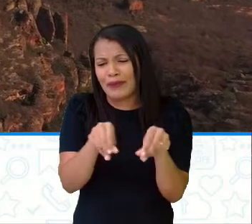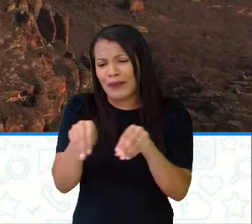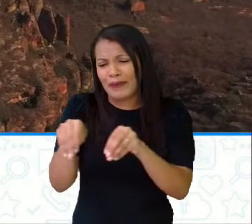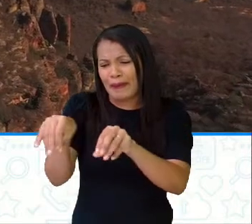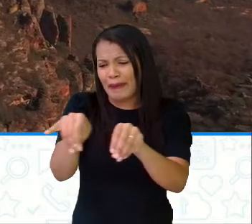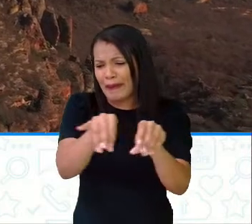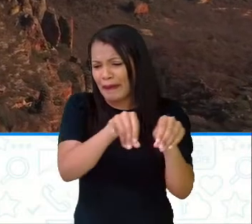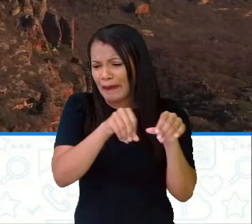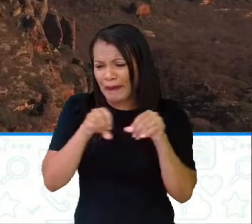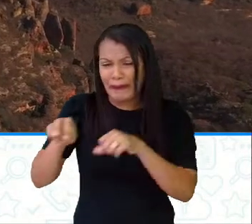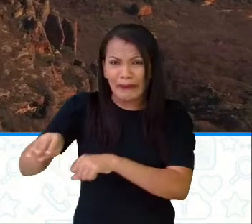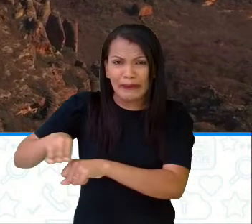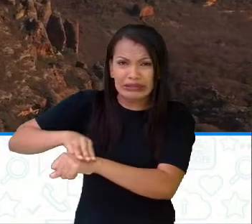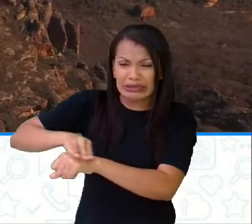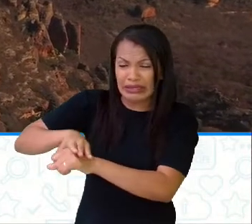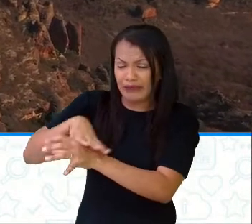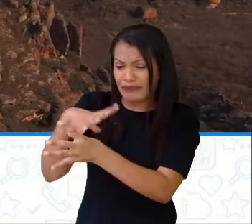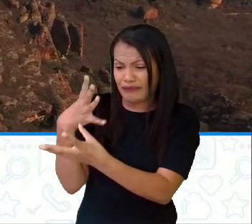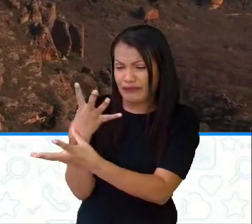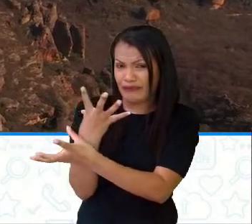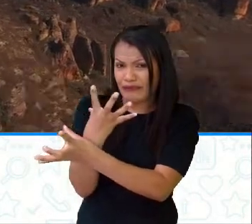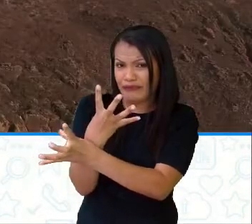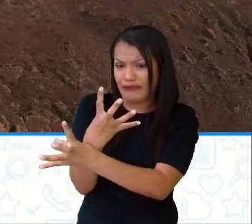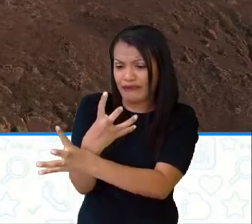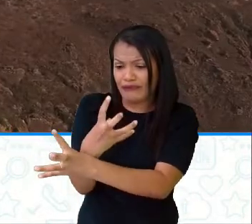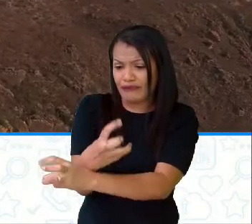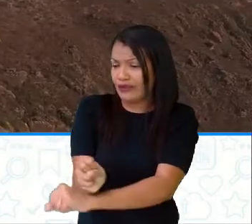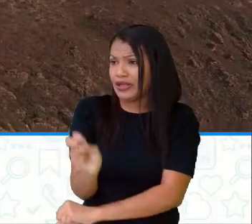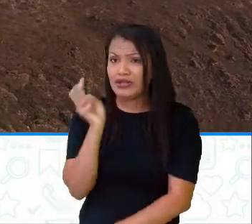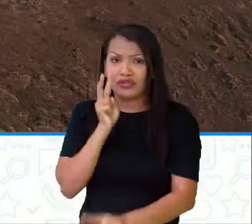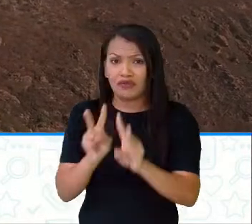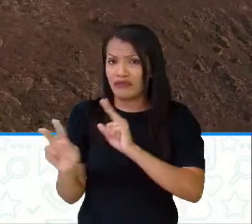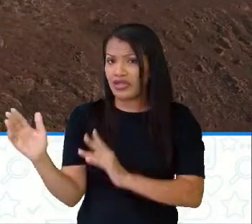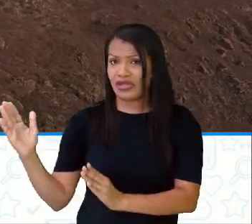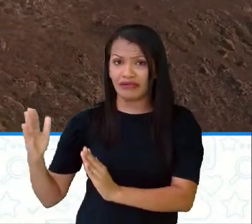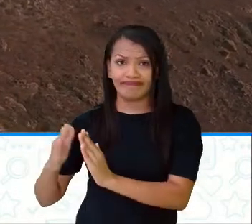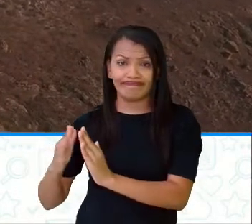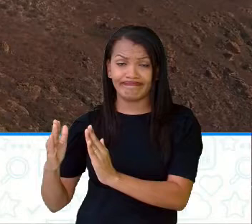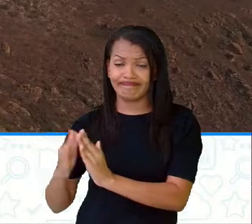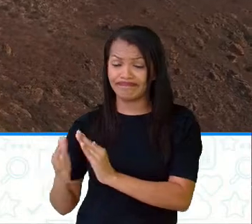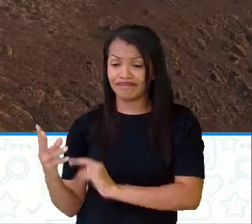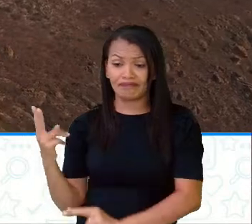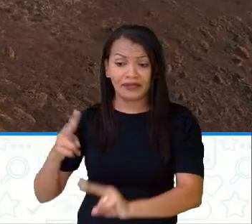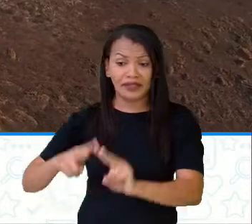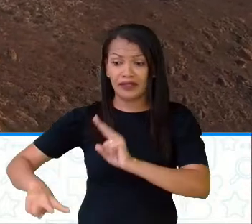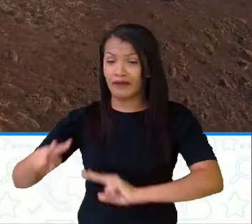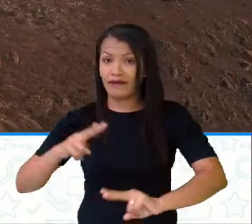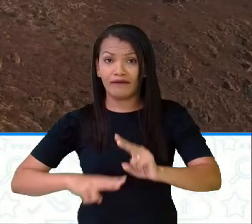vegetação marrom seca. E a gente não vê casas, a gente não vê